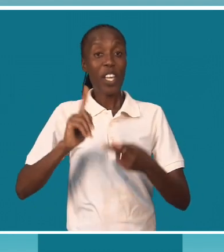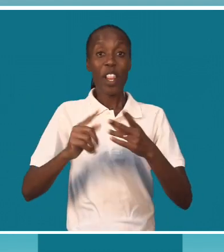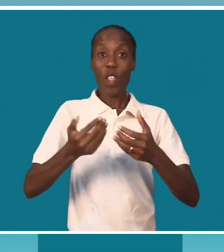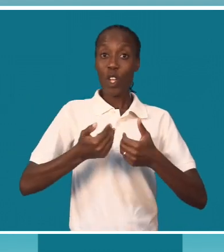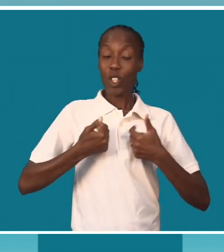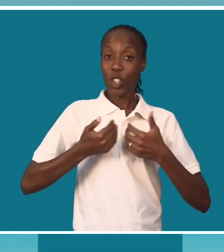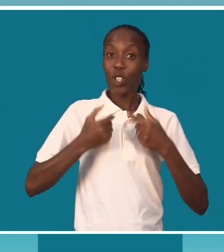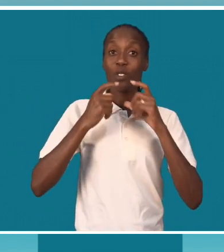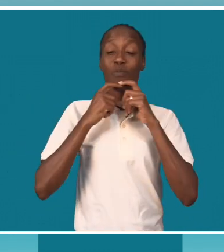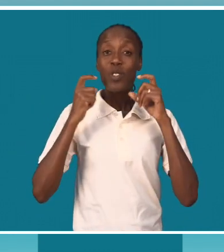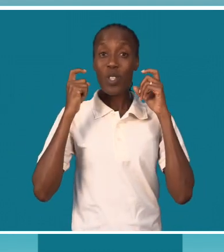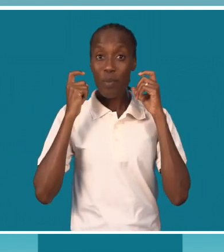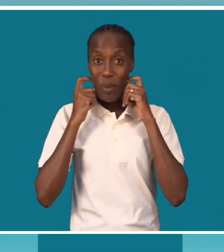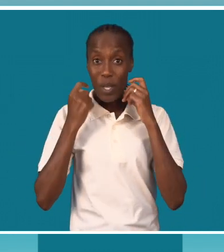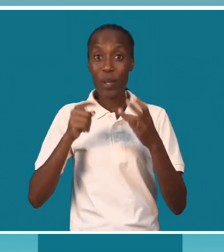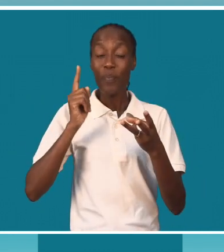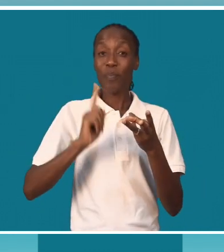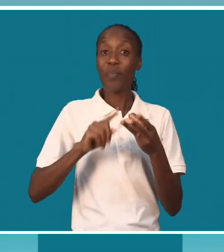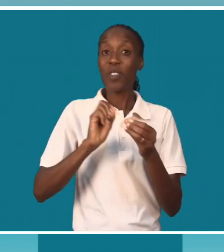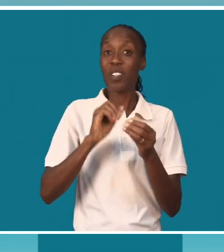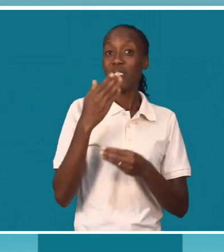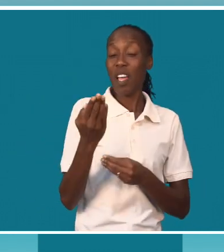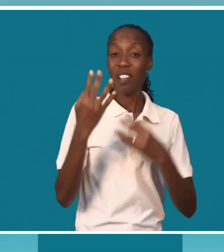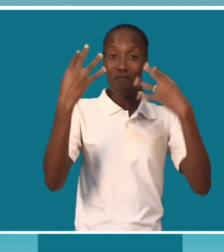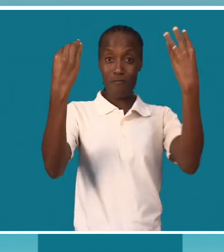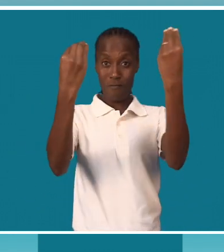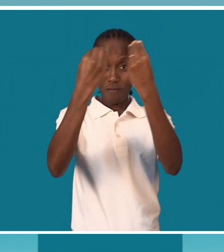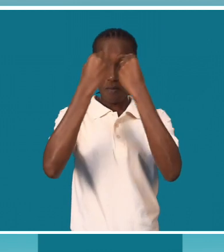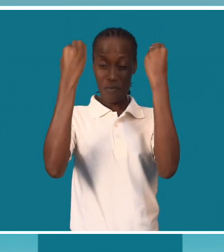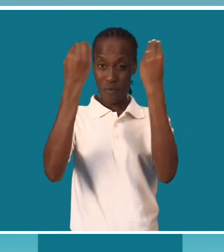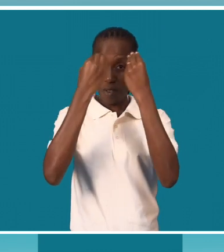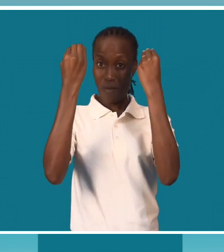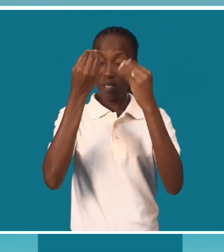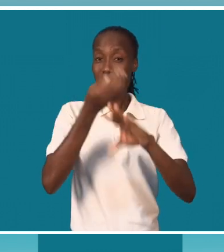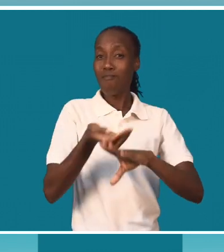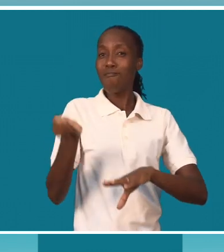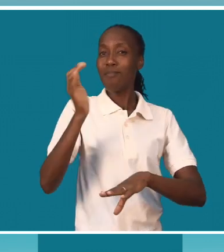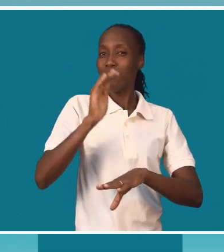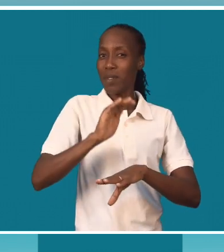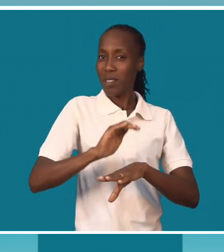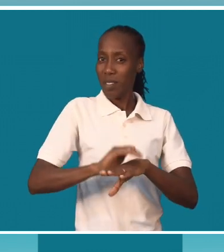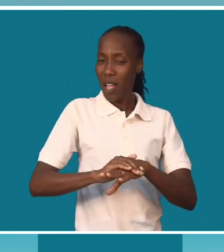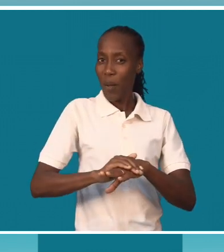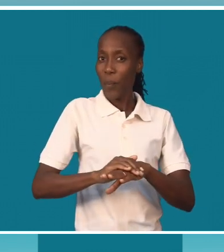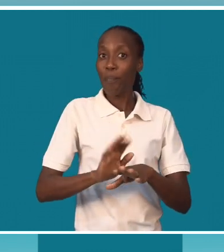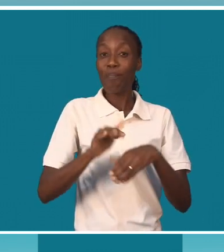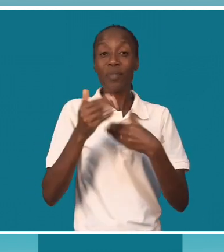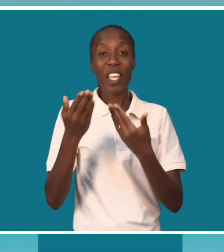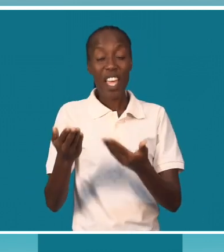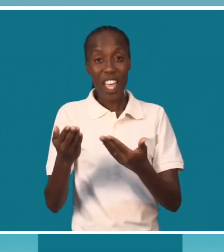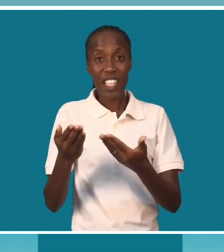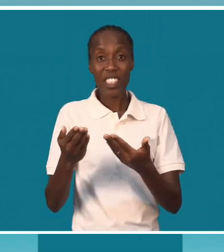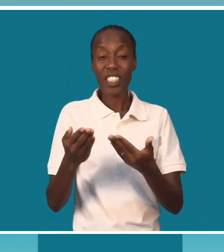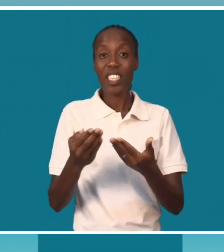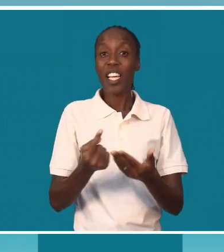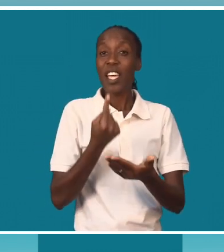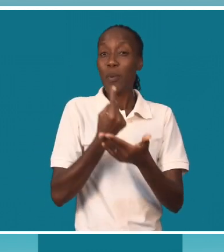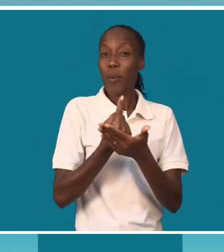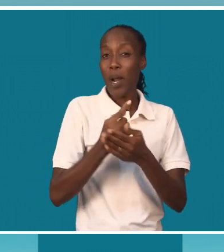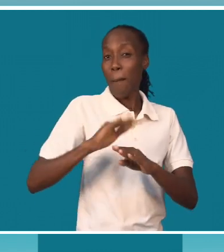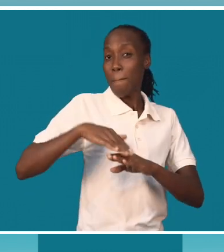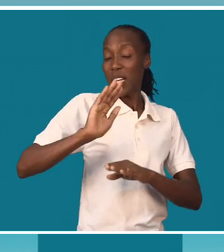moçambicana, fazendo justo de que a formação profissional constitua uma das medidas ativas de